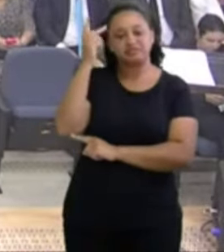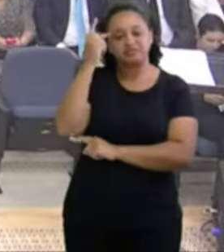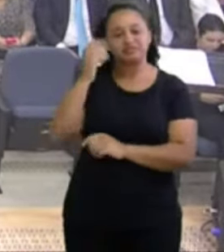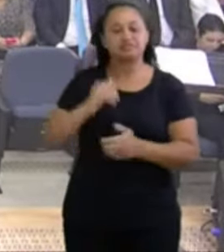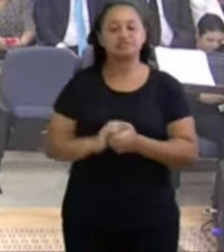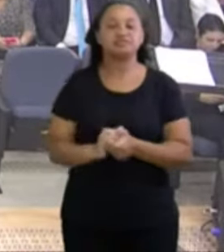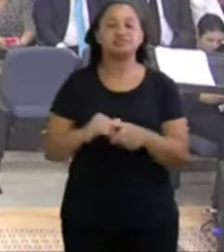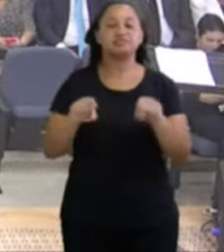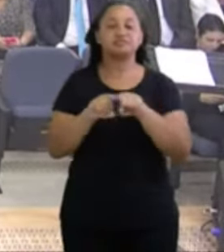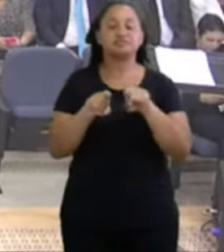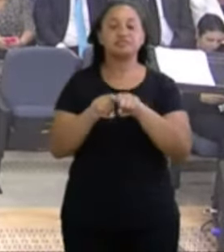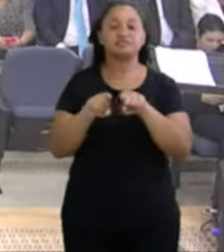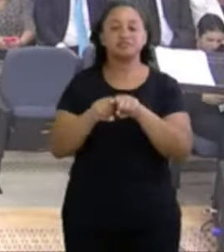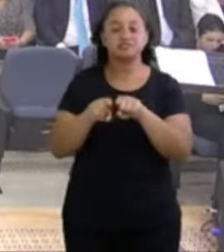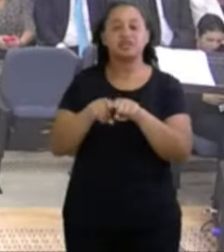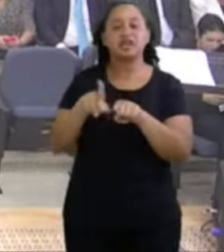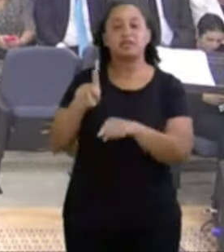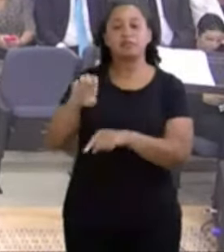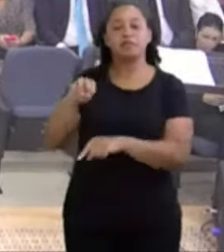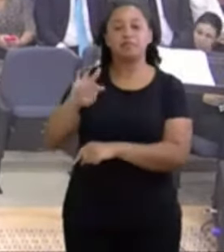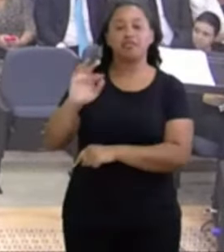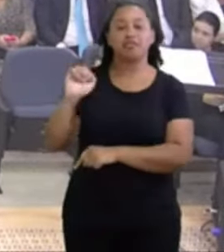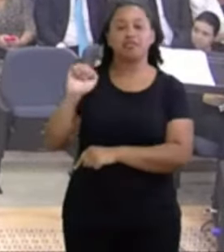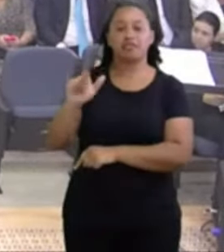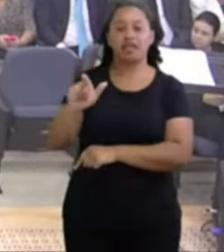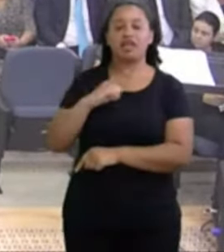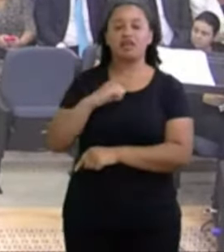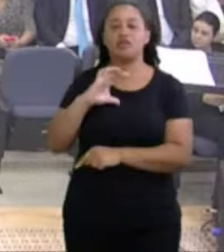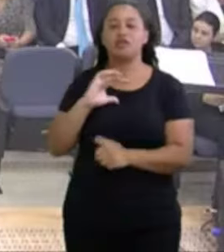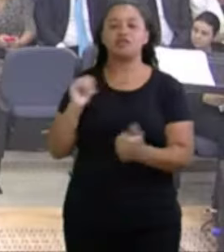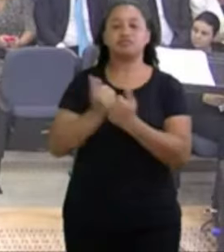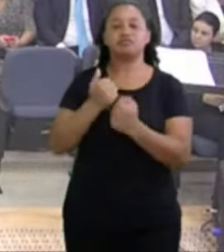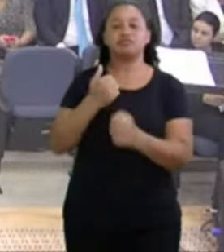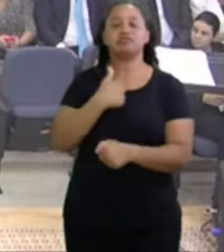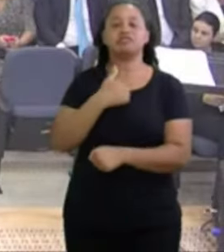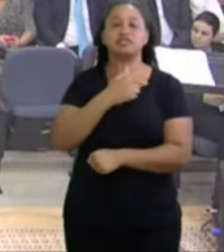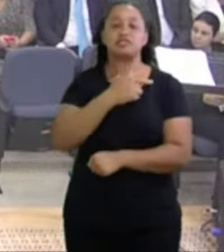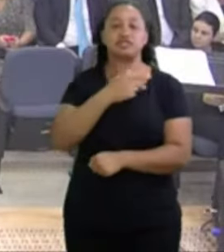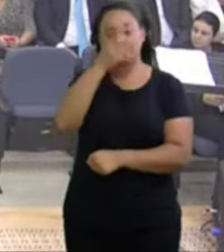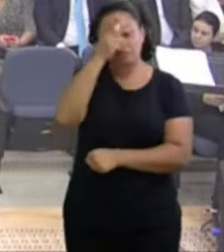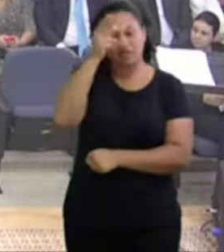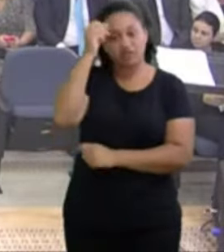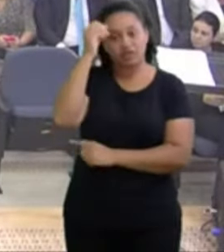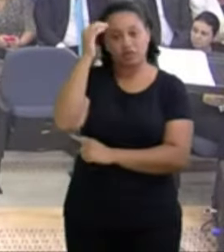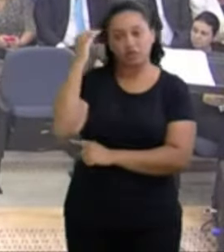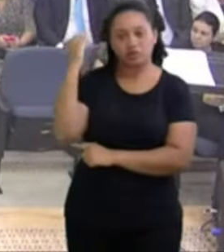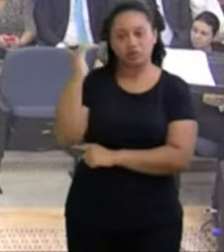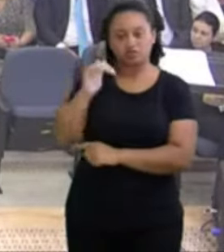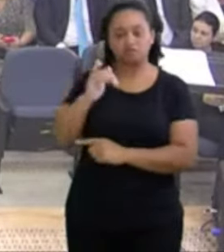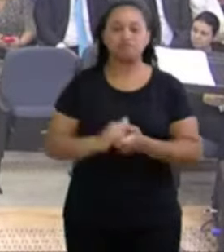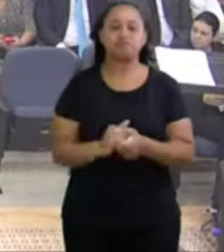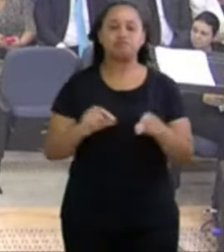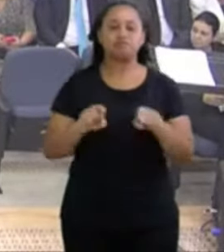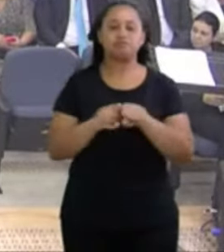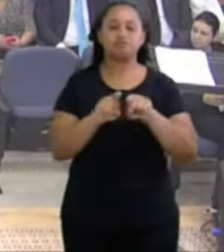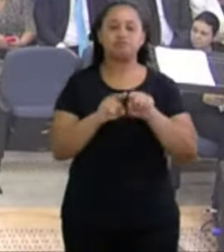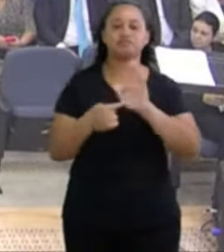Pimentel que é secretário das cidades e vice-prefeito de Curitiba ainda registramos nossas cordiais saudações a